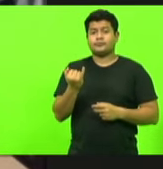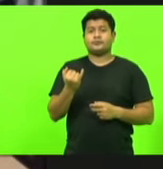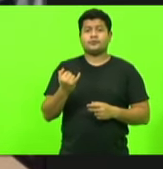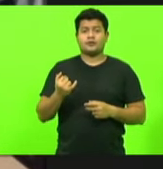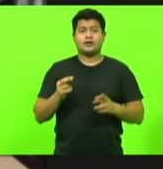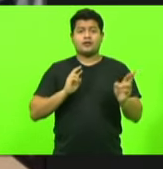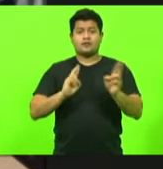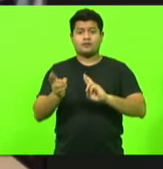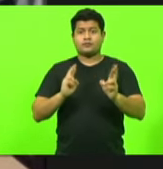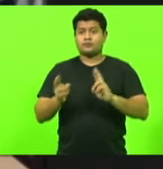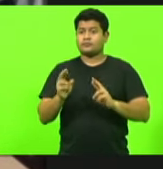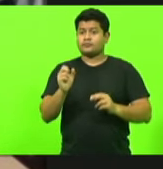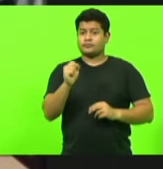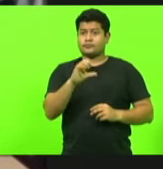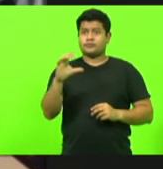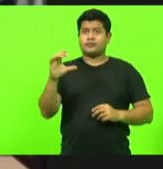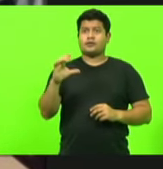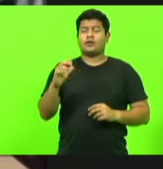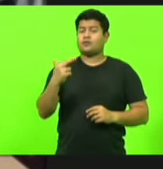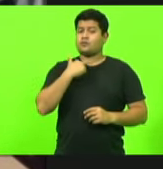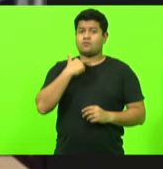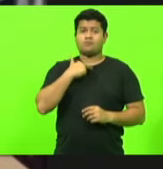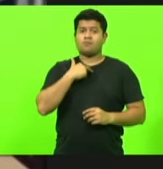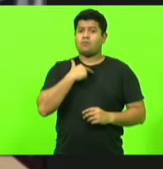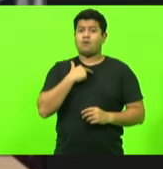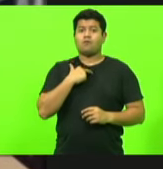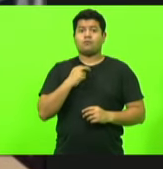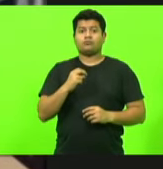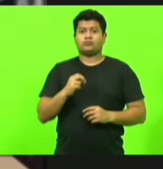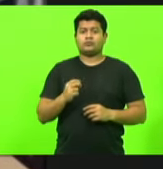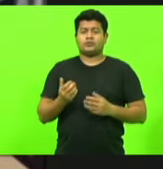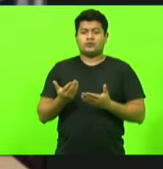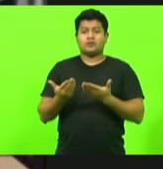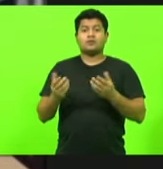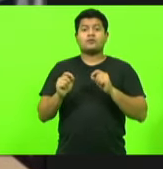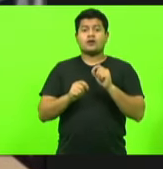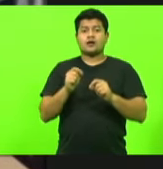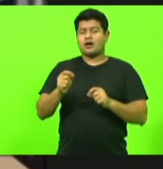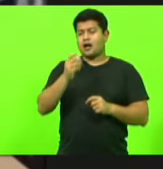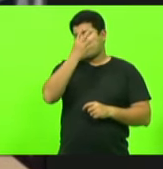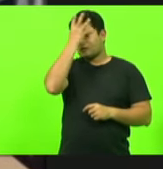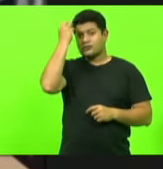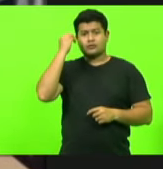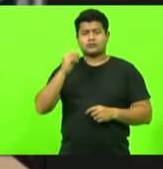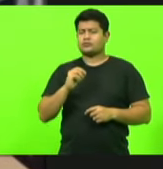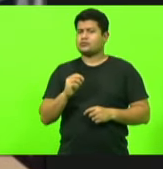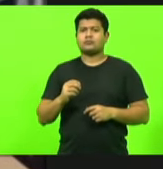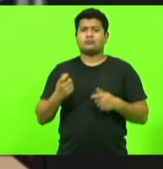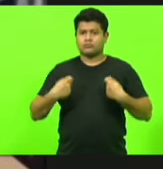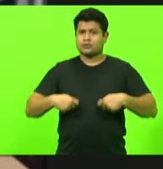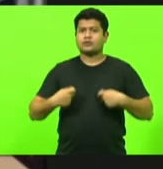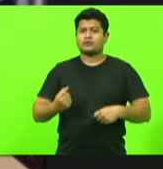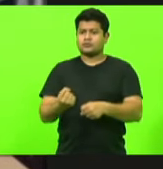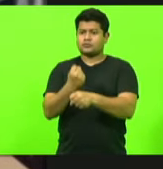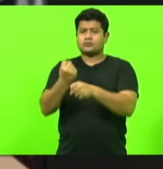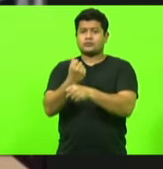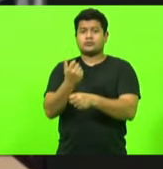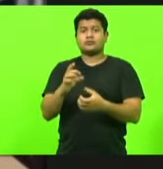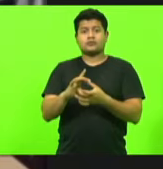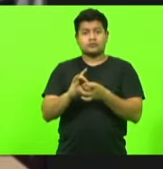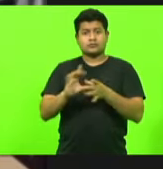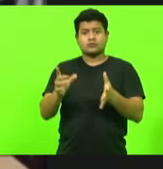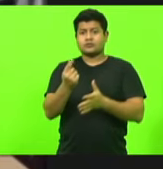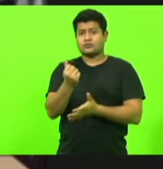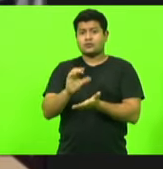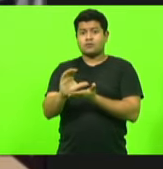rodovias estaduais, que não podem e não devem ser deixadas em segundo plano. Então, que também um montante considerável,